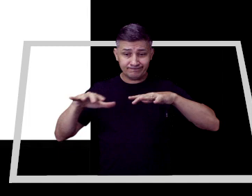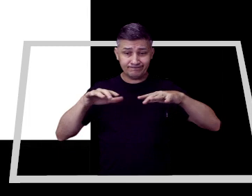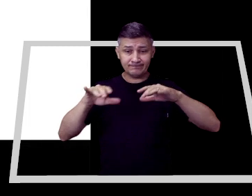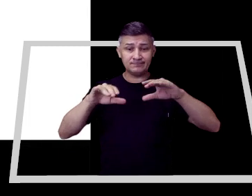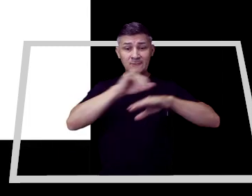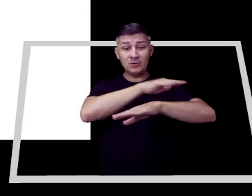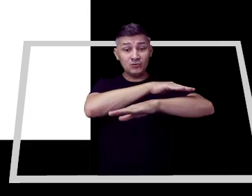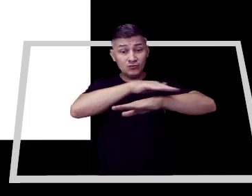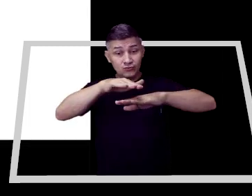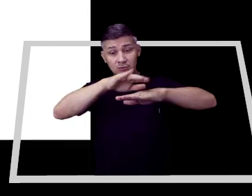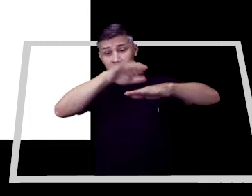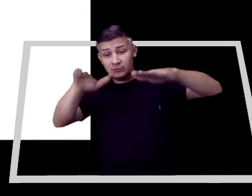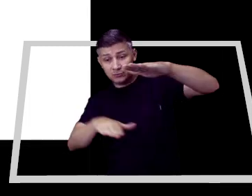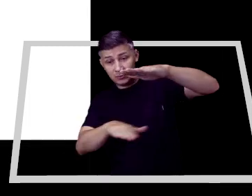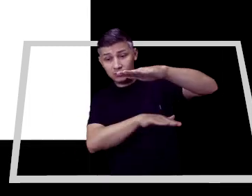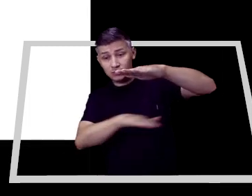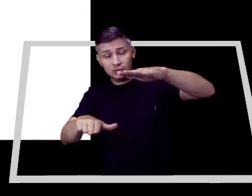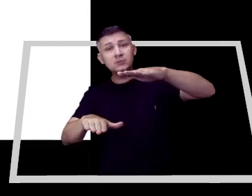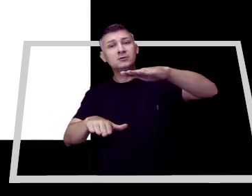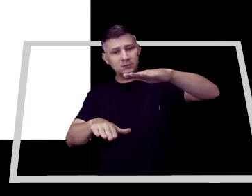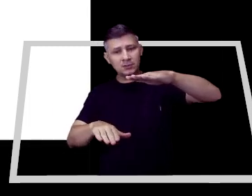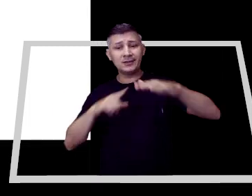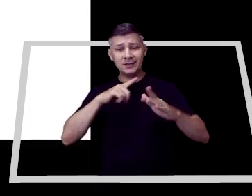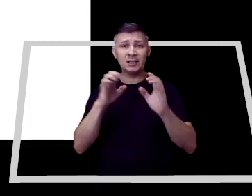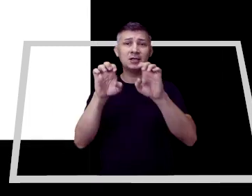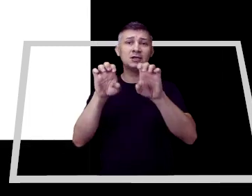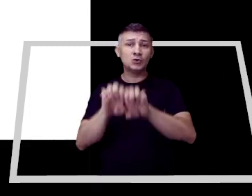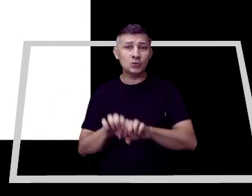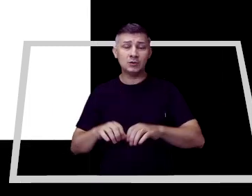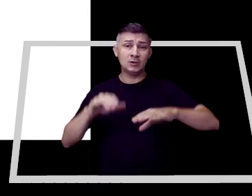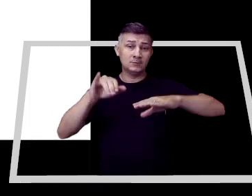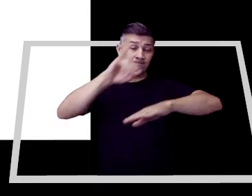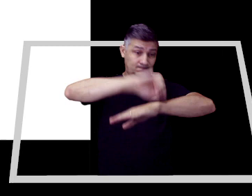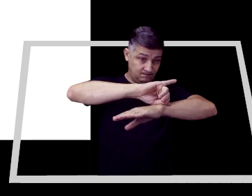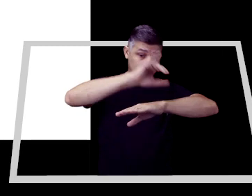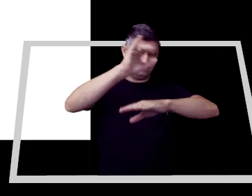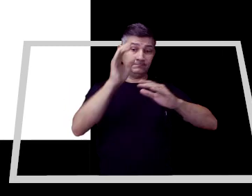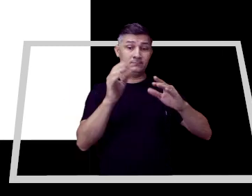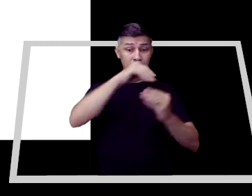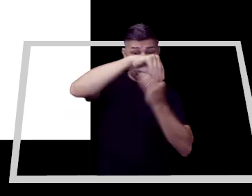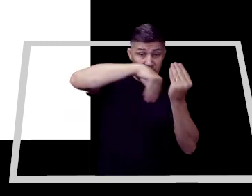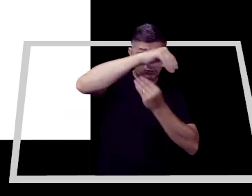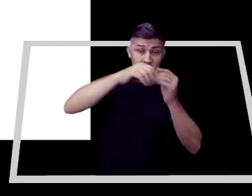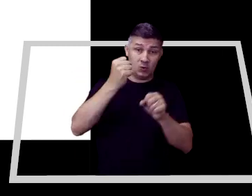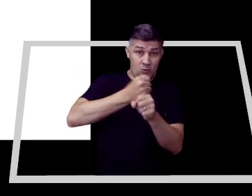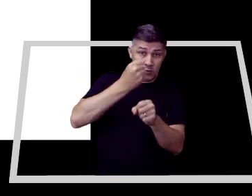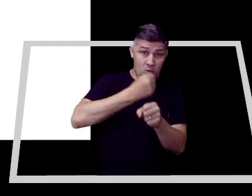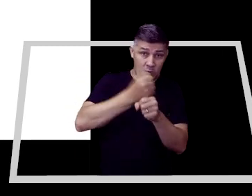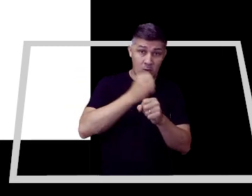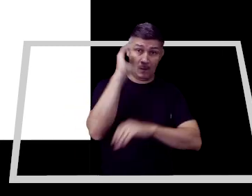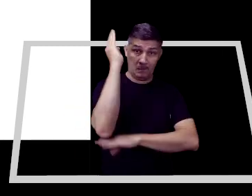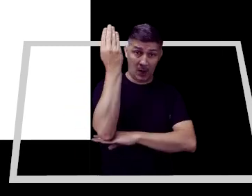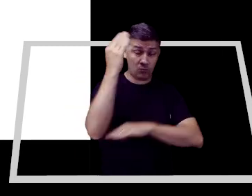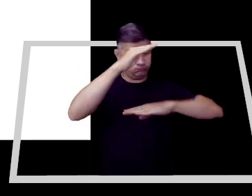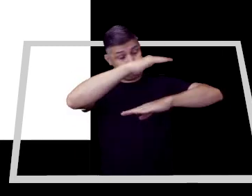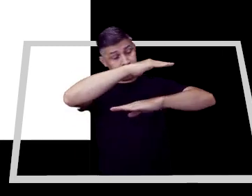essa situação que gerava em torno desse pátio. Eram duas estruturas paralelas, feitas em estrutura mista de